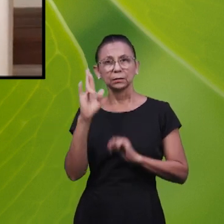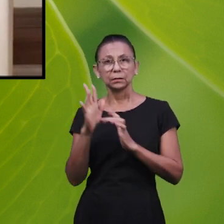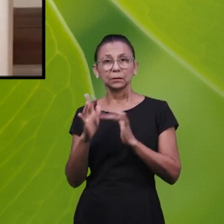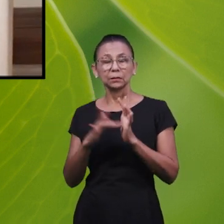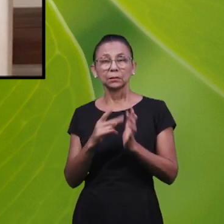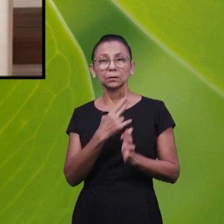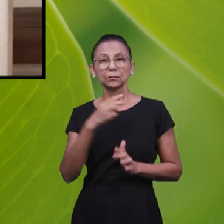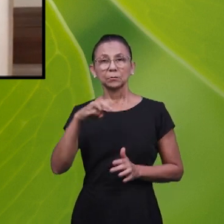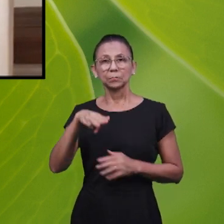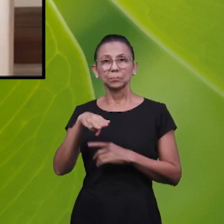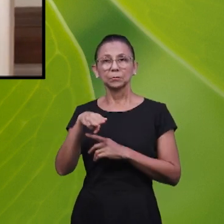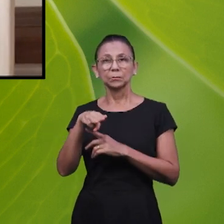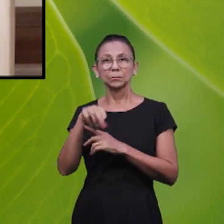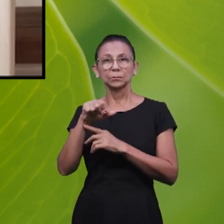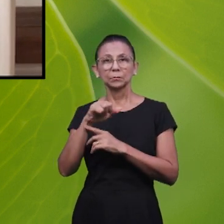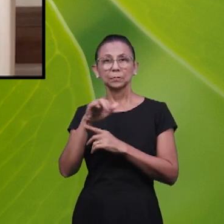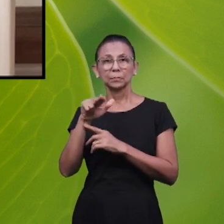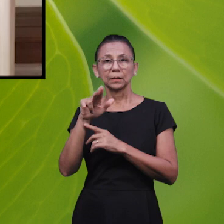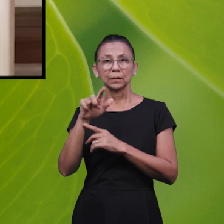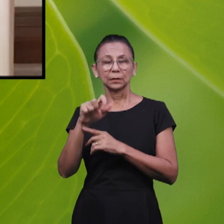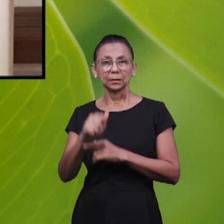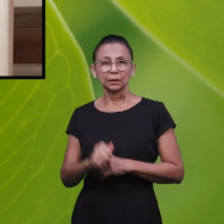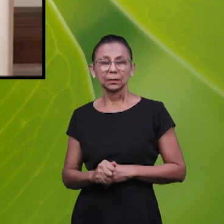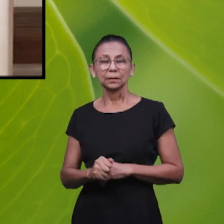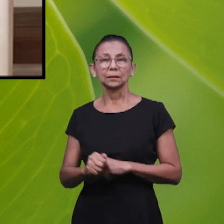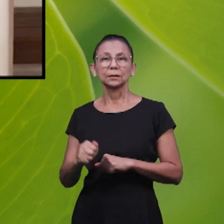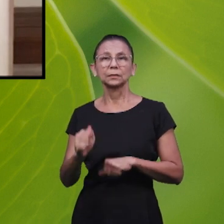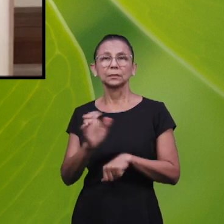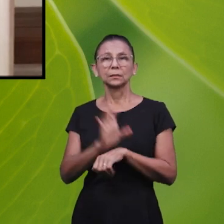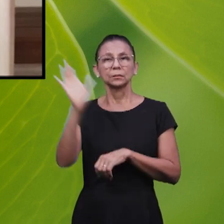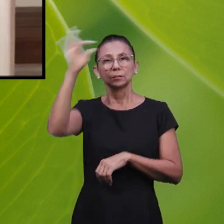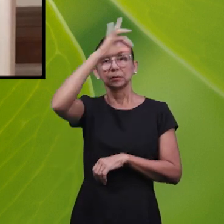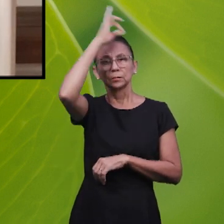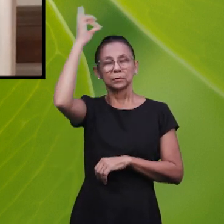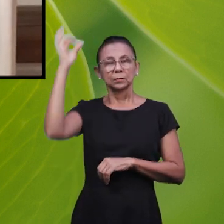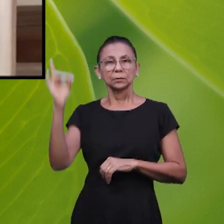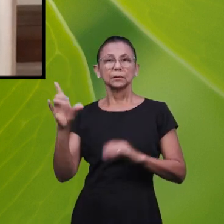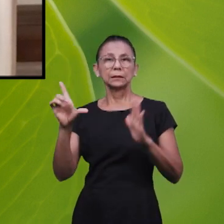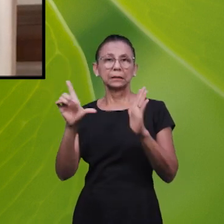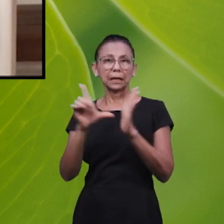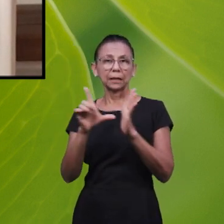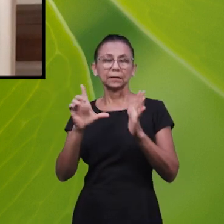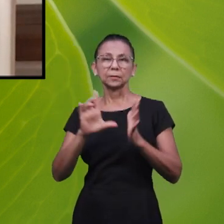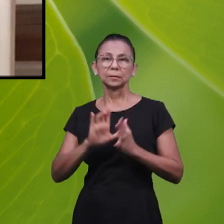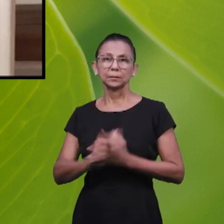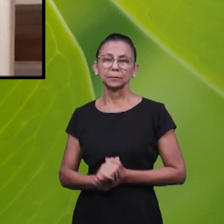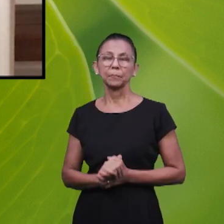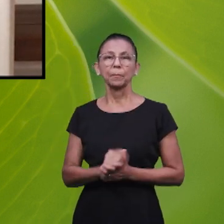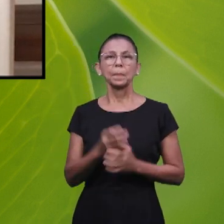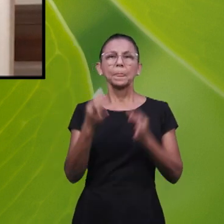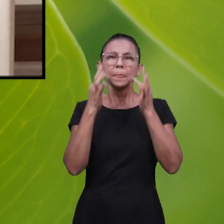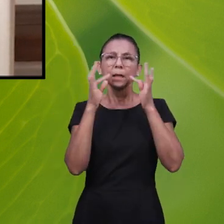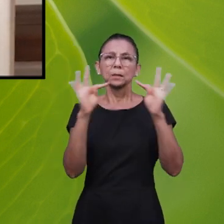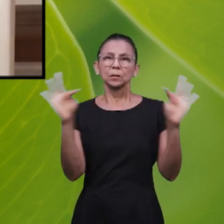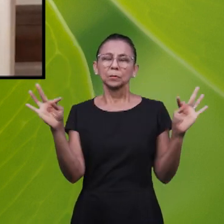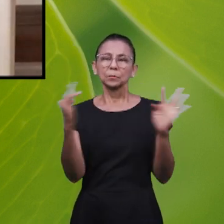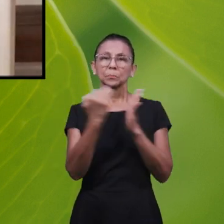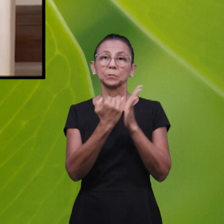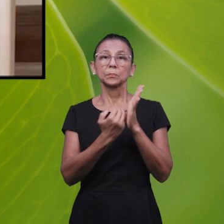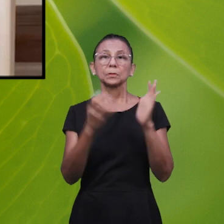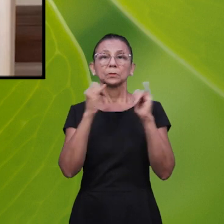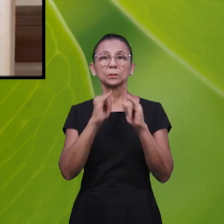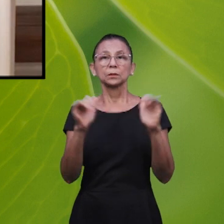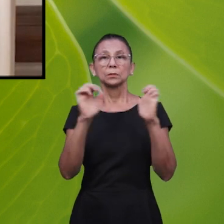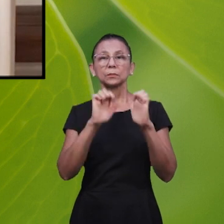essas atividades através do YouTube. Meu filho, o Davi, ele aprendeu, desenvolveu ali